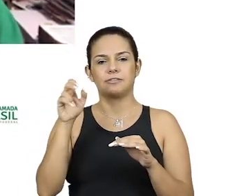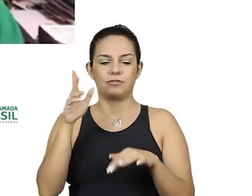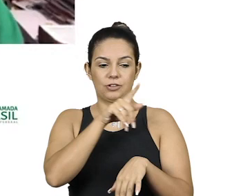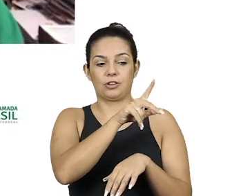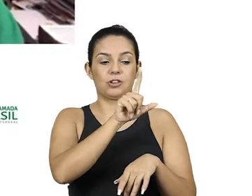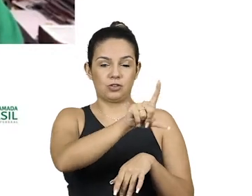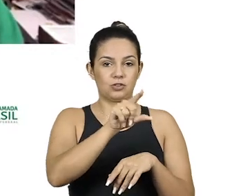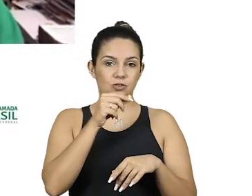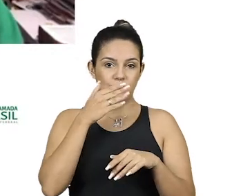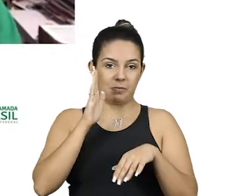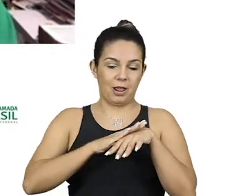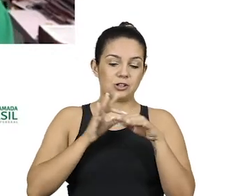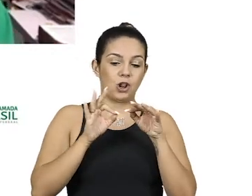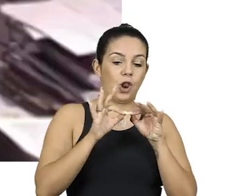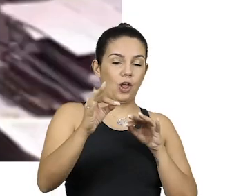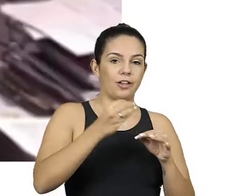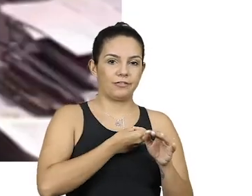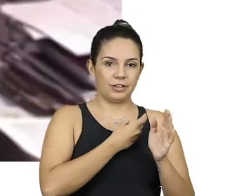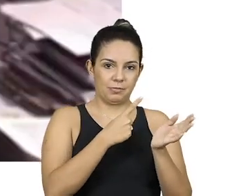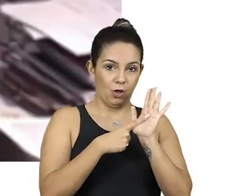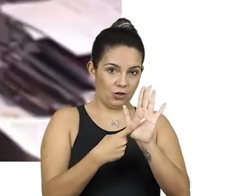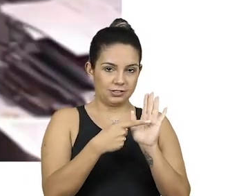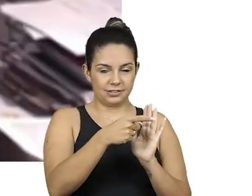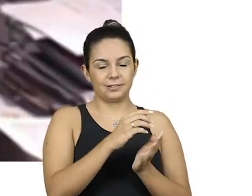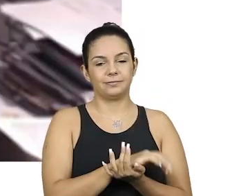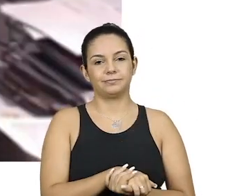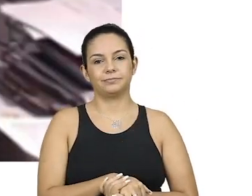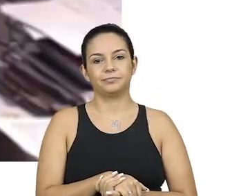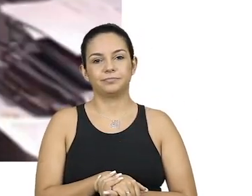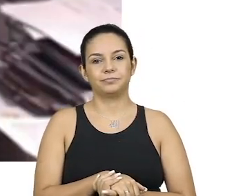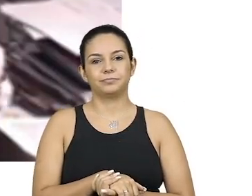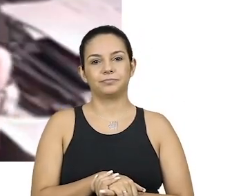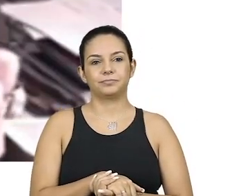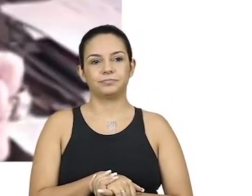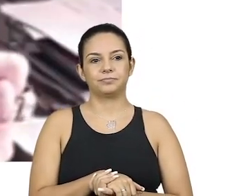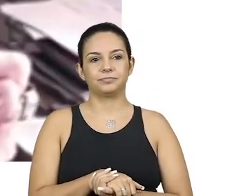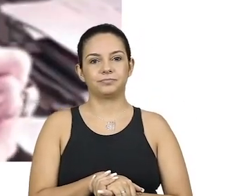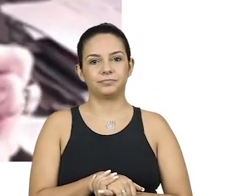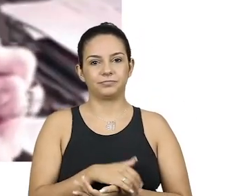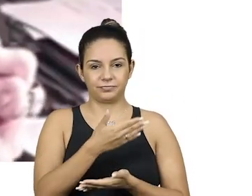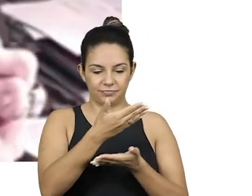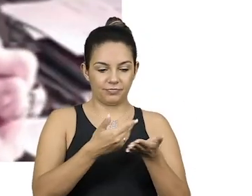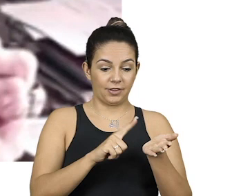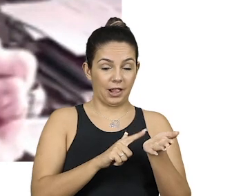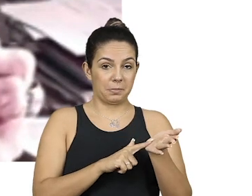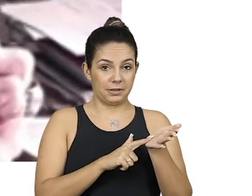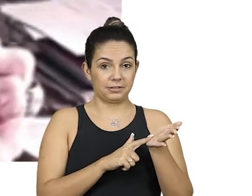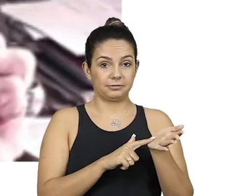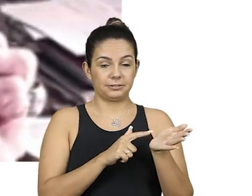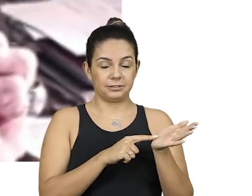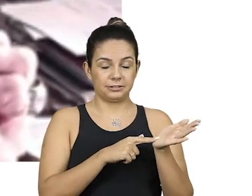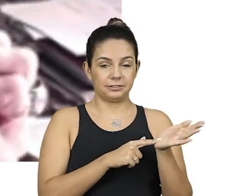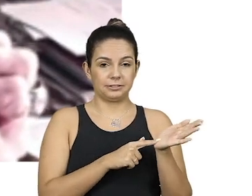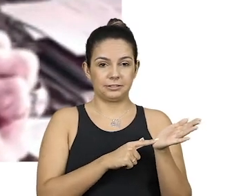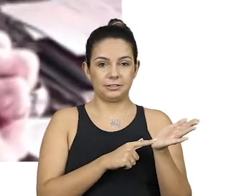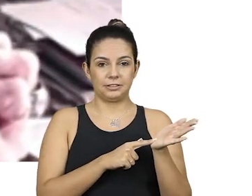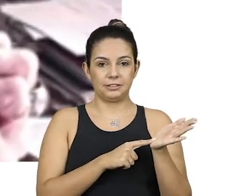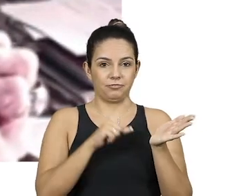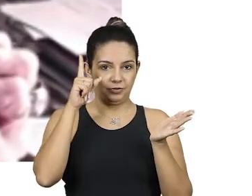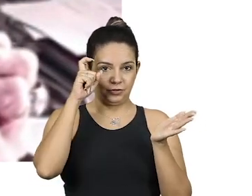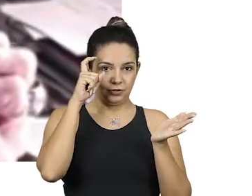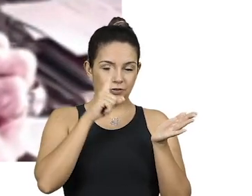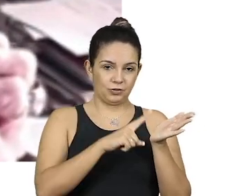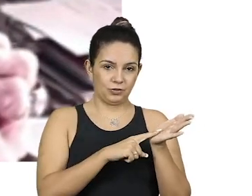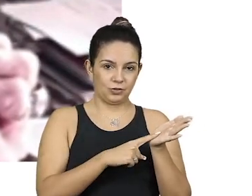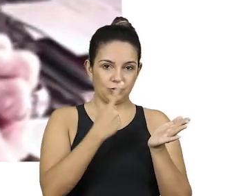Vida. Mostra aí. Marina segura o livro nas mãos. A capa é essa, é a